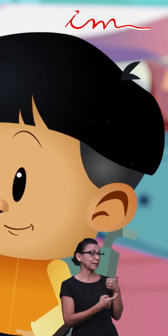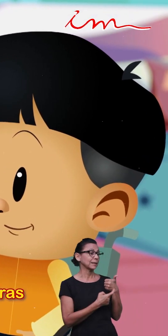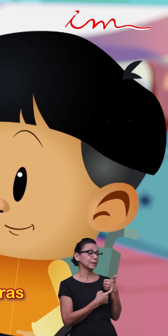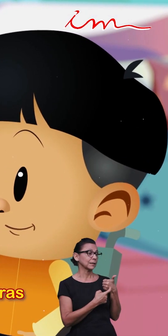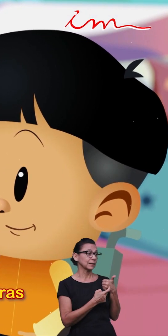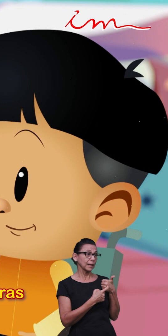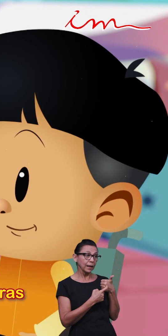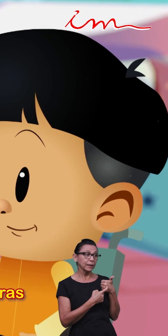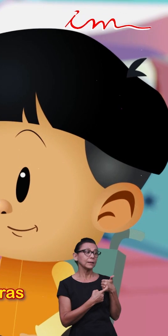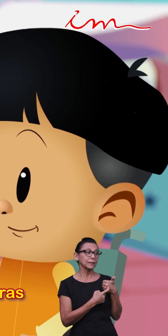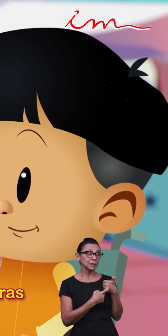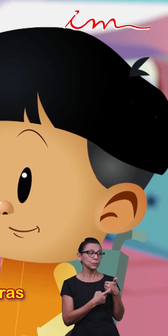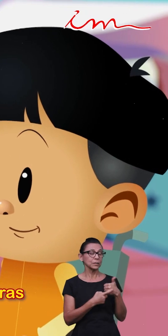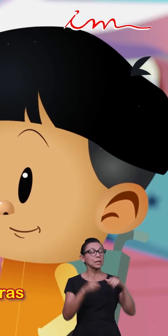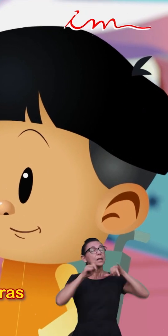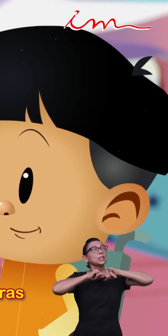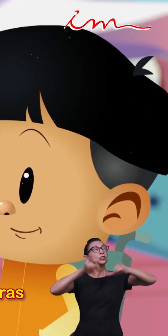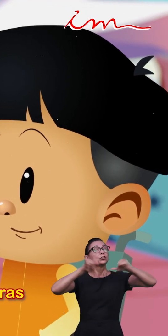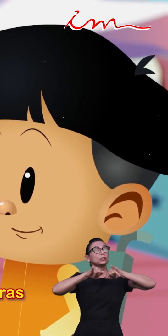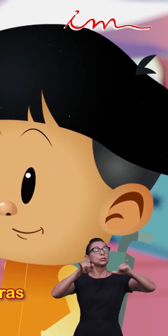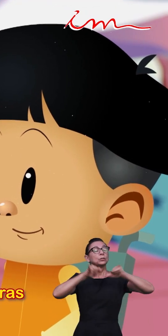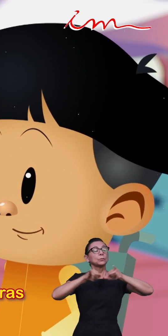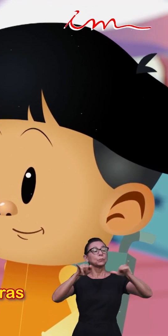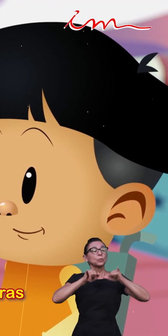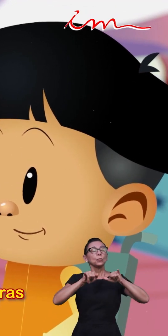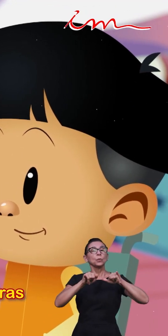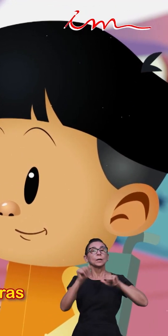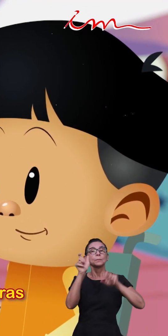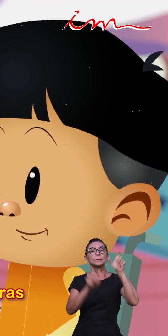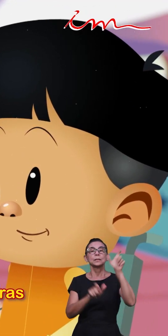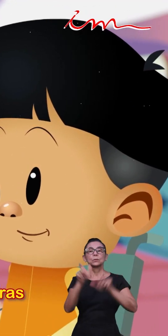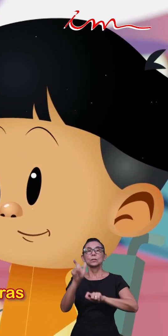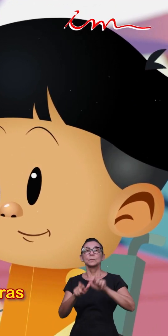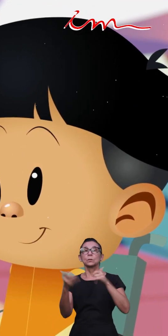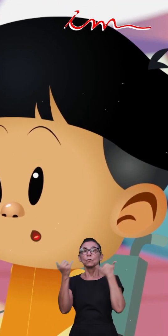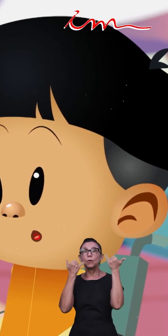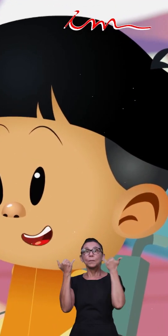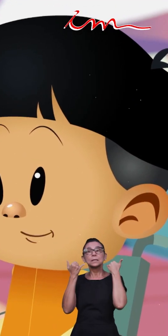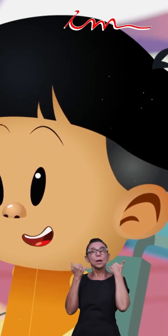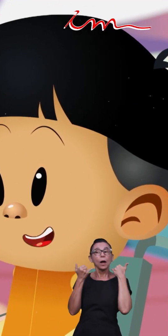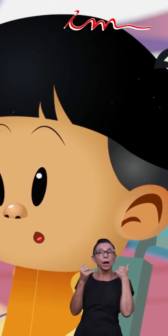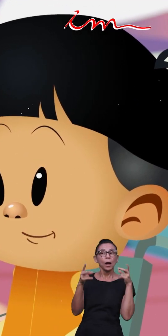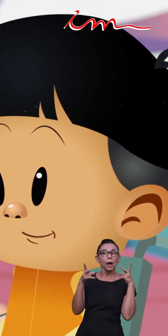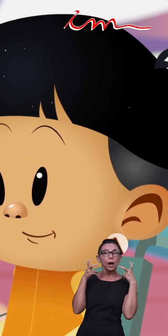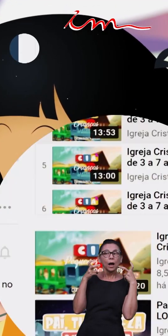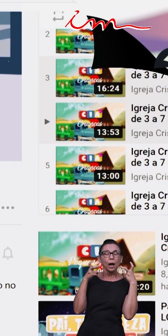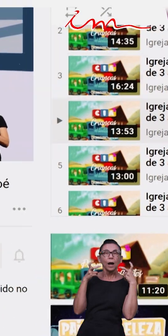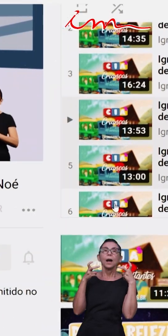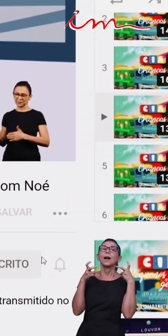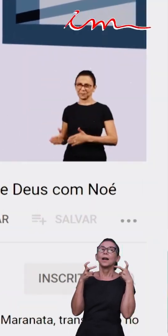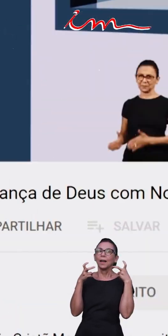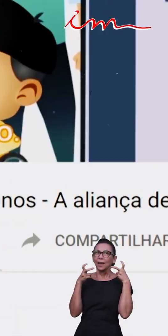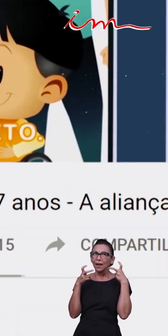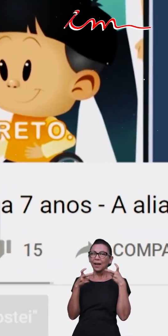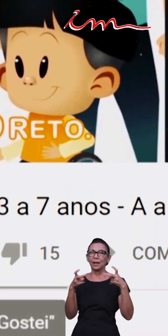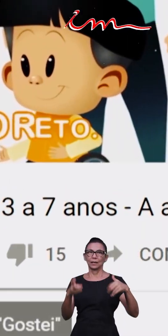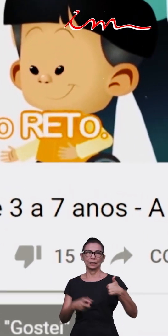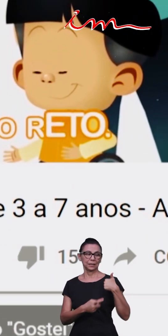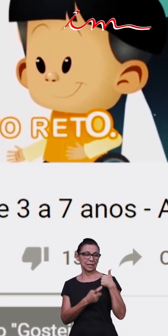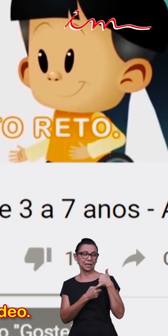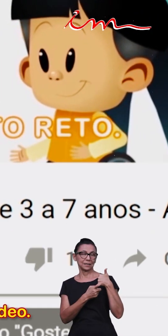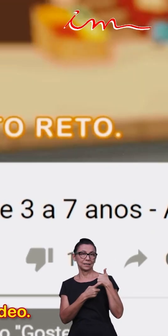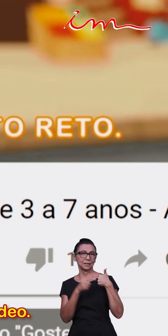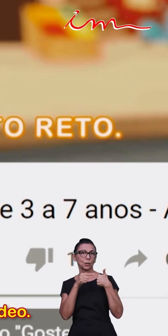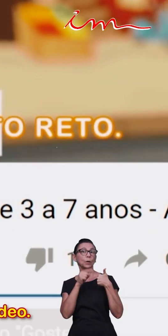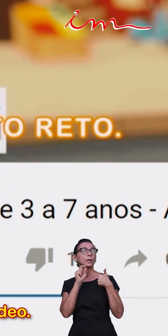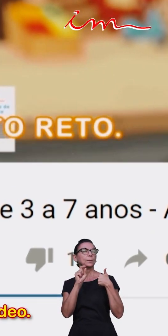no vídeo, você ajuda a divulgá-lo e fazer com que outras pessoas o assistam também? Como assim, Elo? Dar like, que é esse sinal de